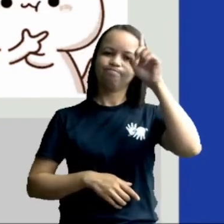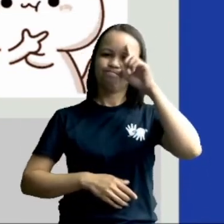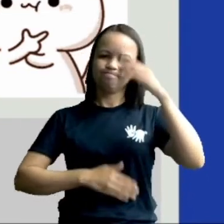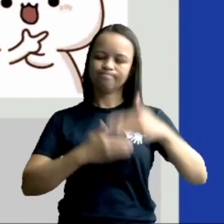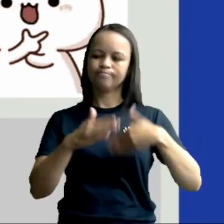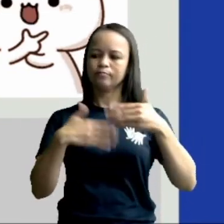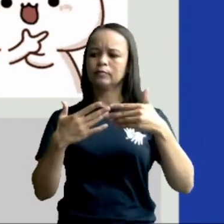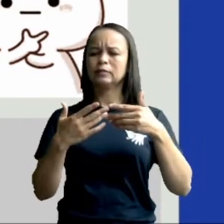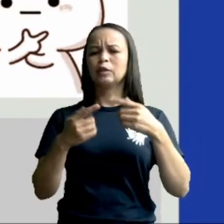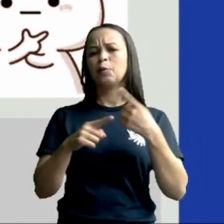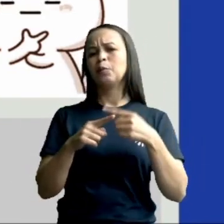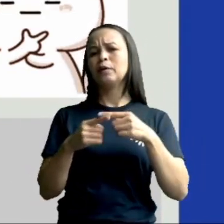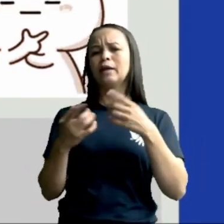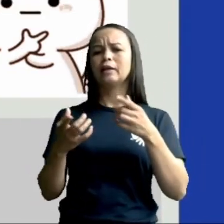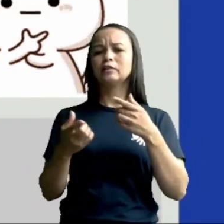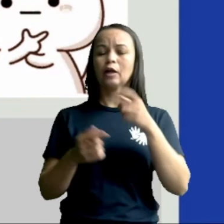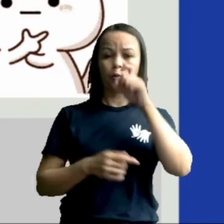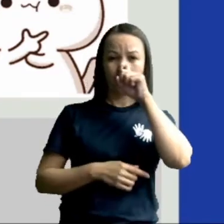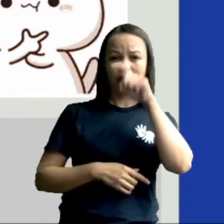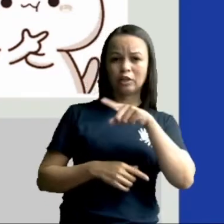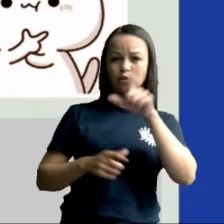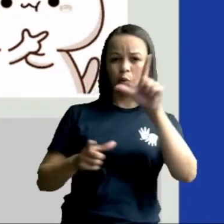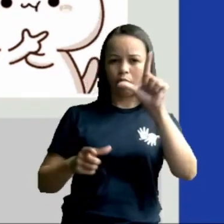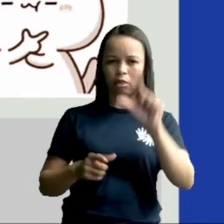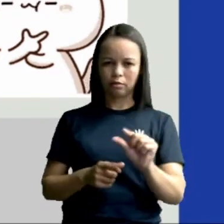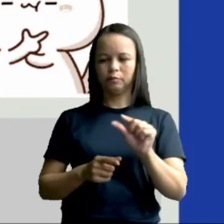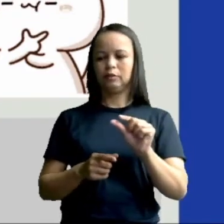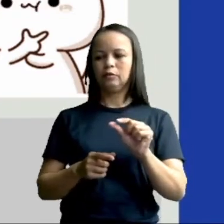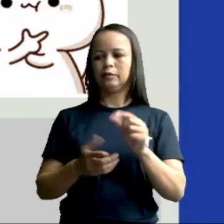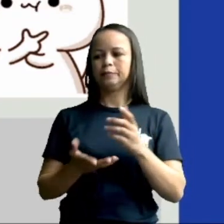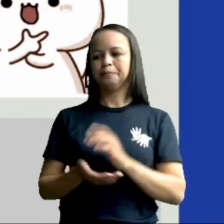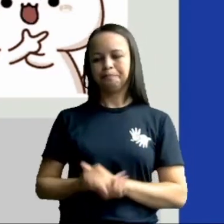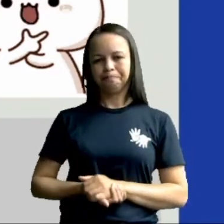E por que não começar gerando menos lixo?